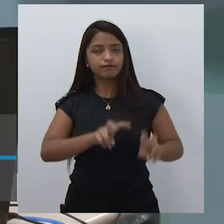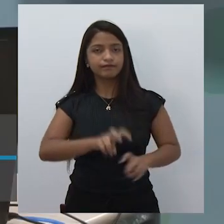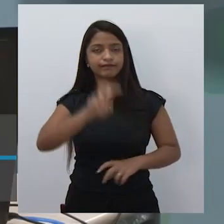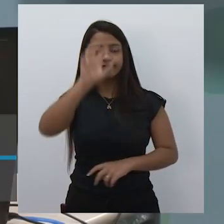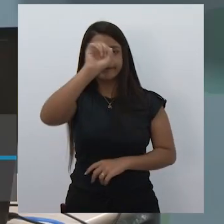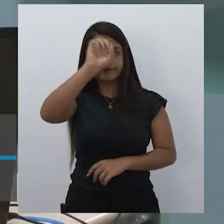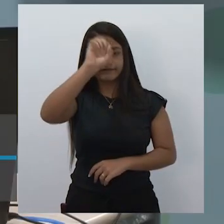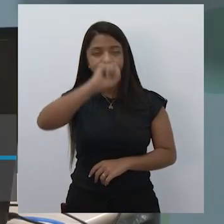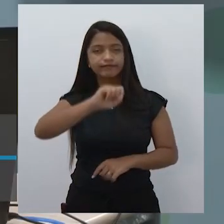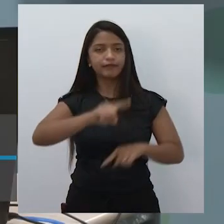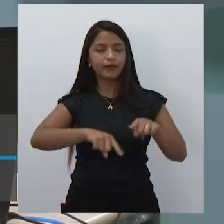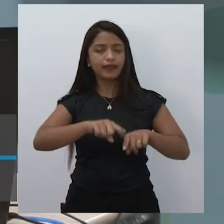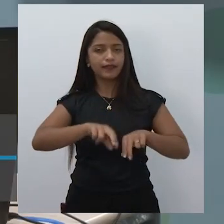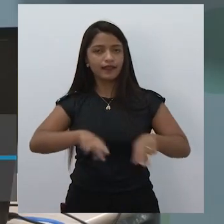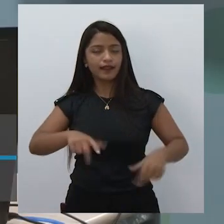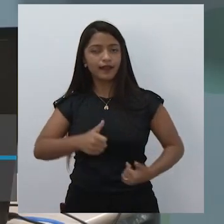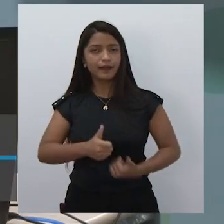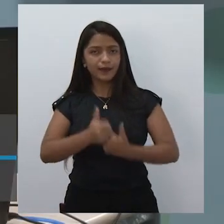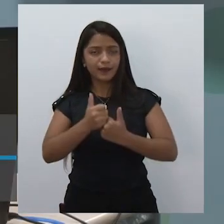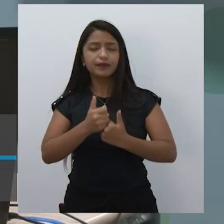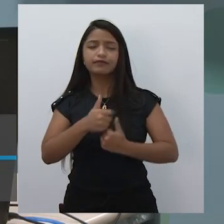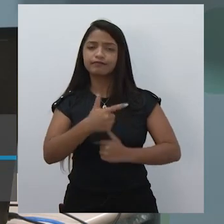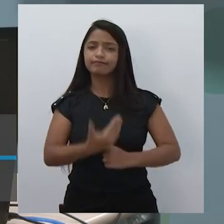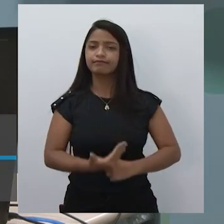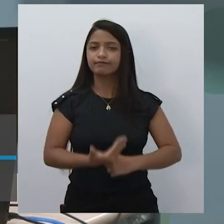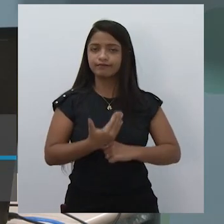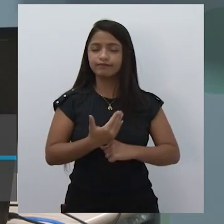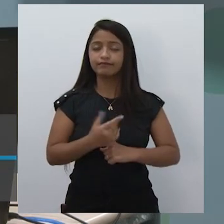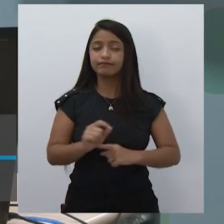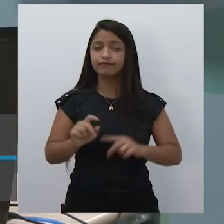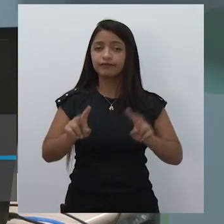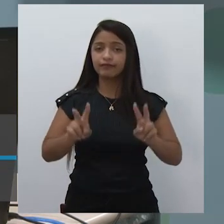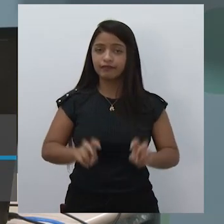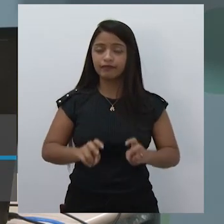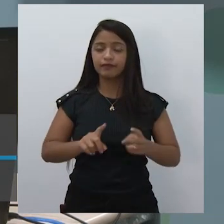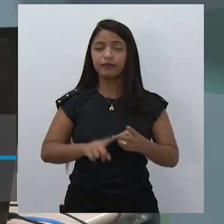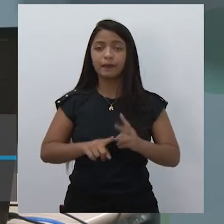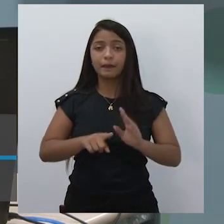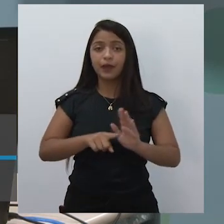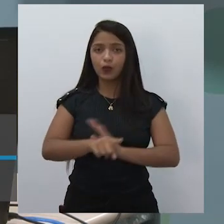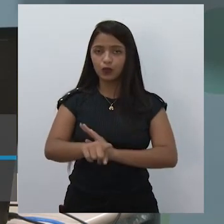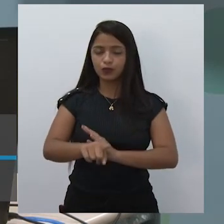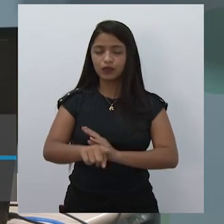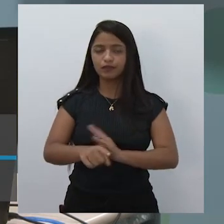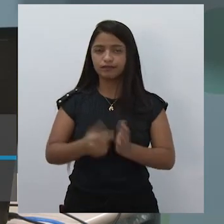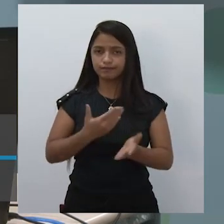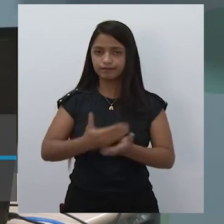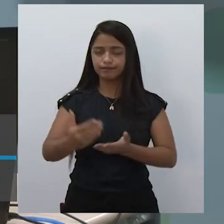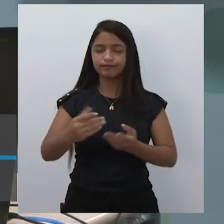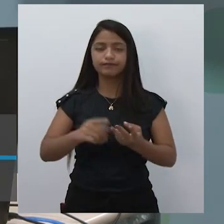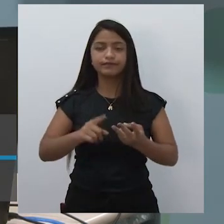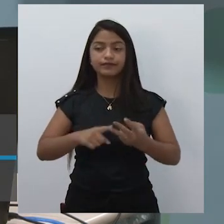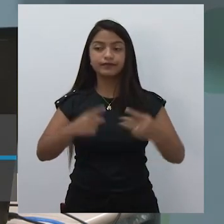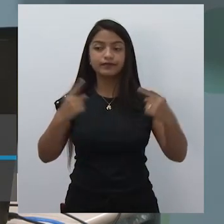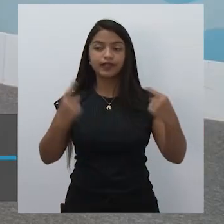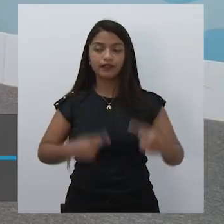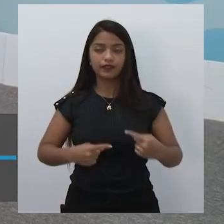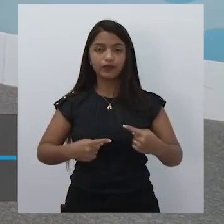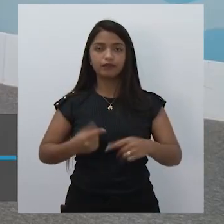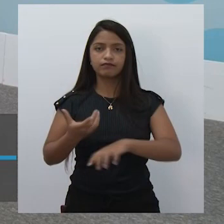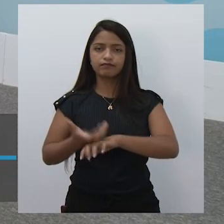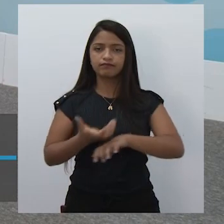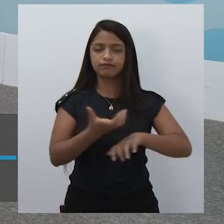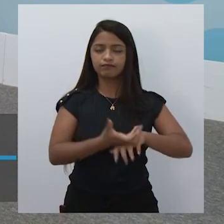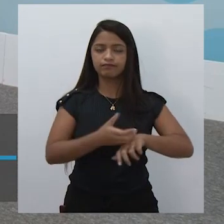de apoio, nós nos ancoramos, né, em tema, em pergunta norteadora e em desafio